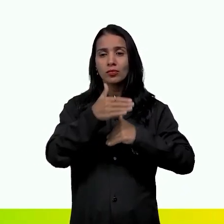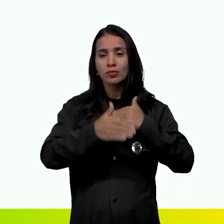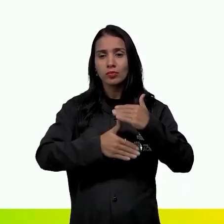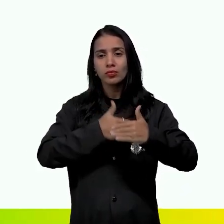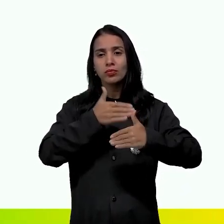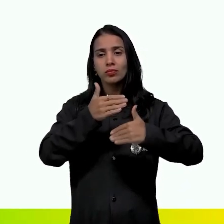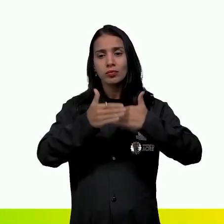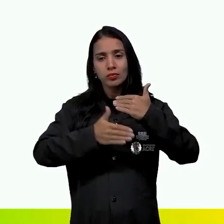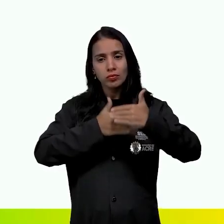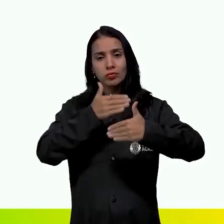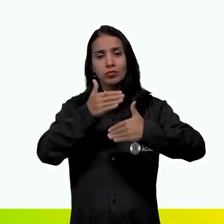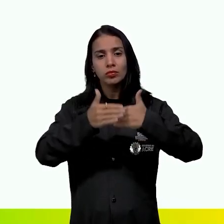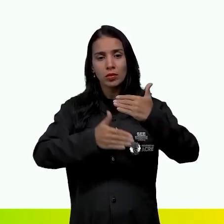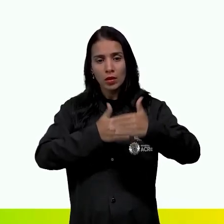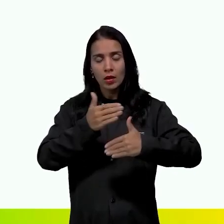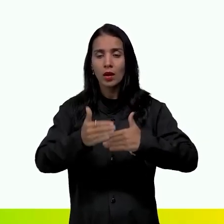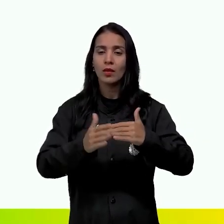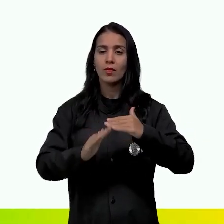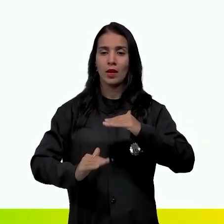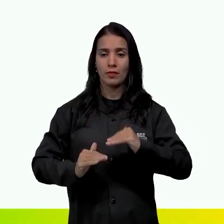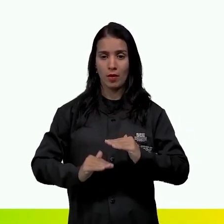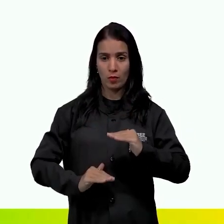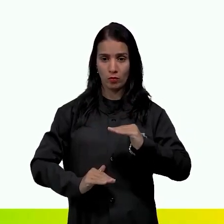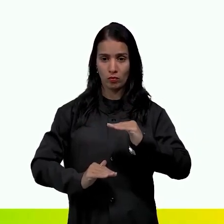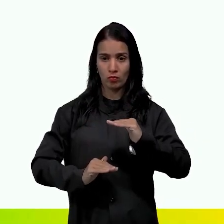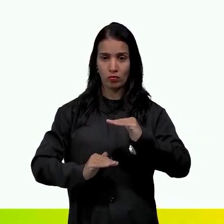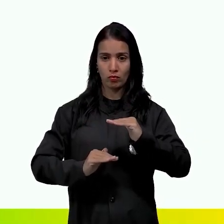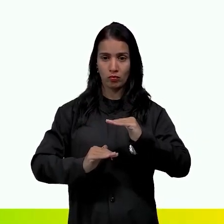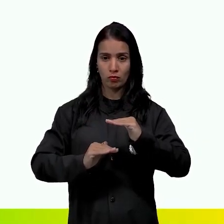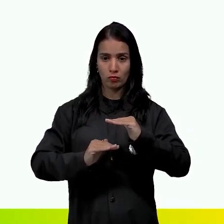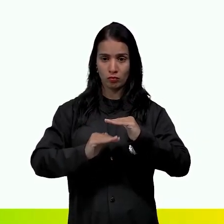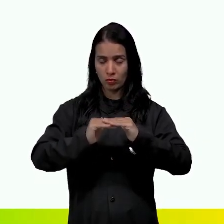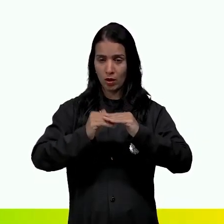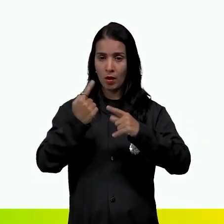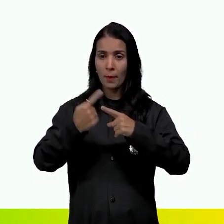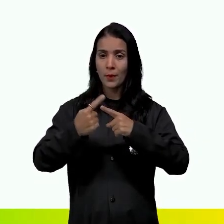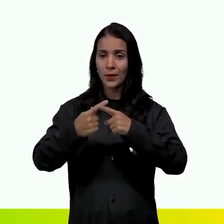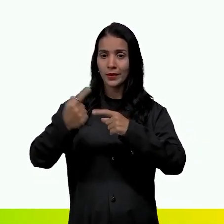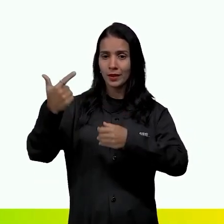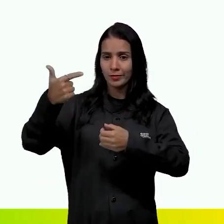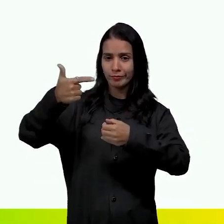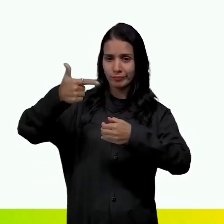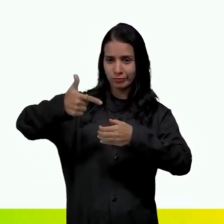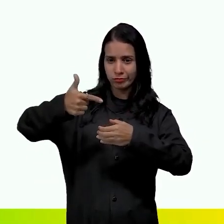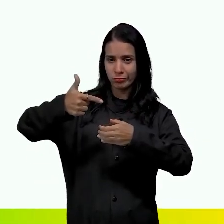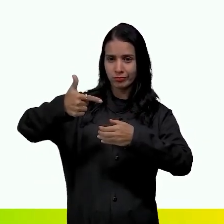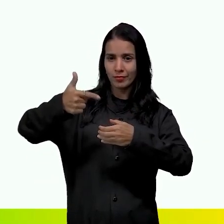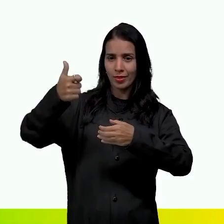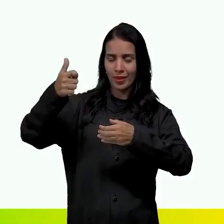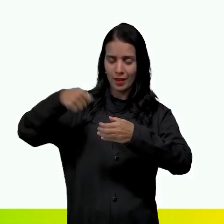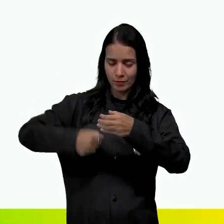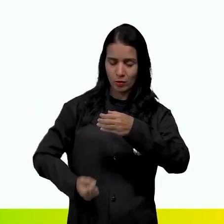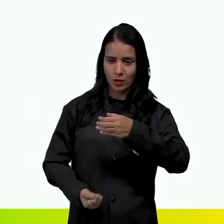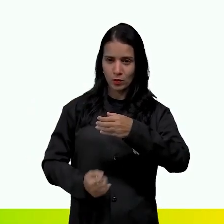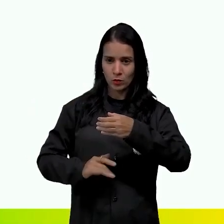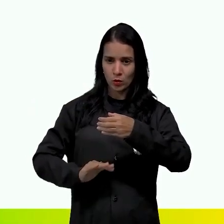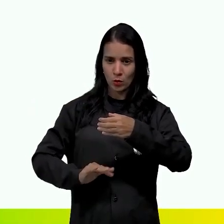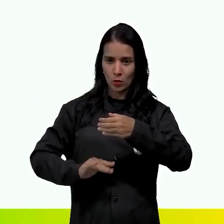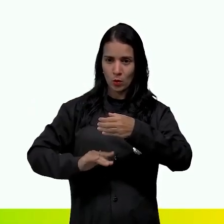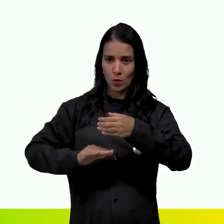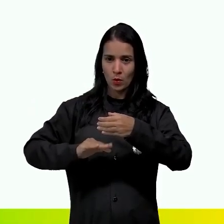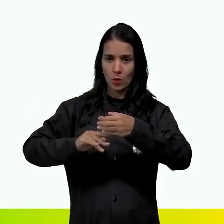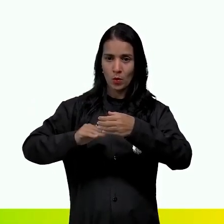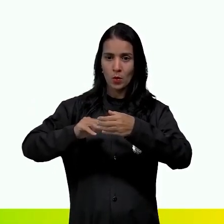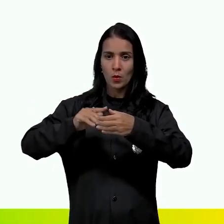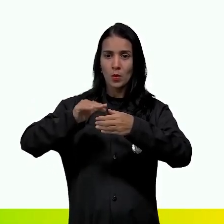aumentando conforme vai caindo mais líquido a essa razão aqui no tanque. Então vamos